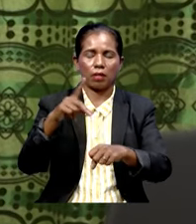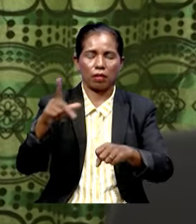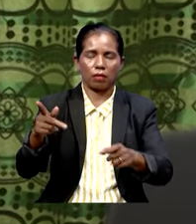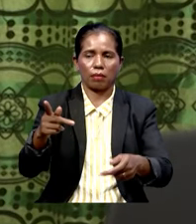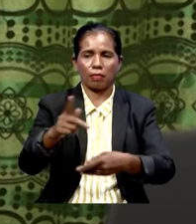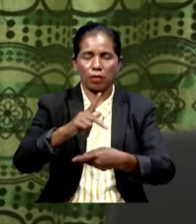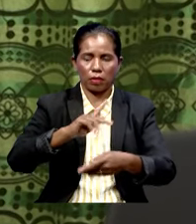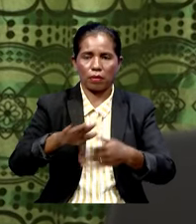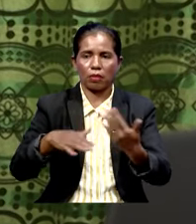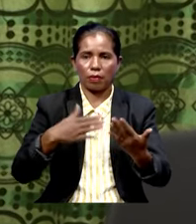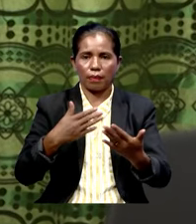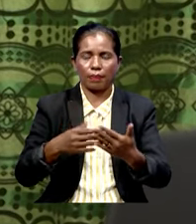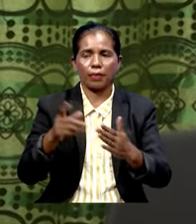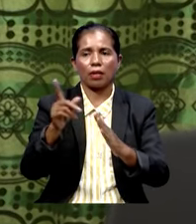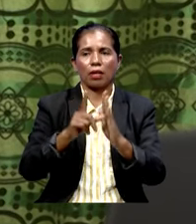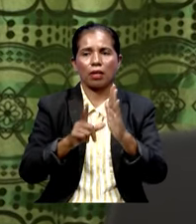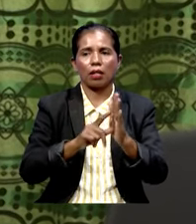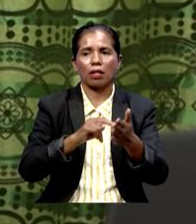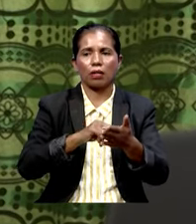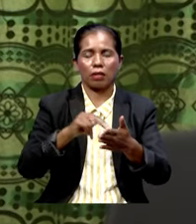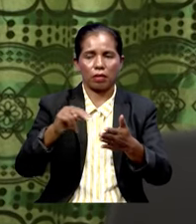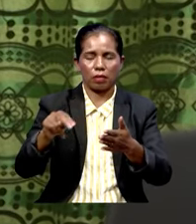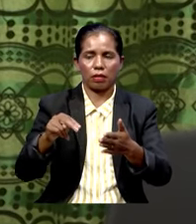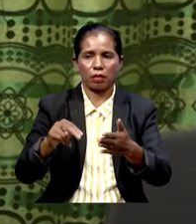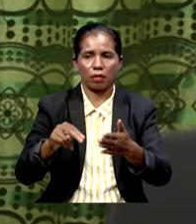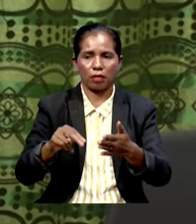Protegidas, decreto lei numero